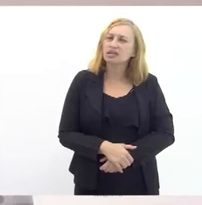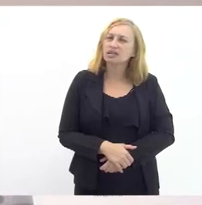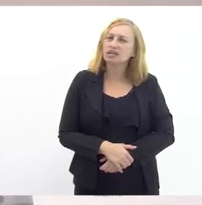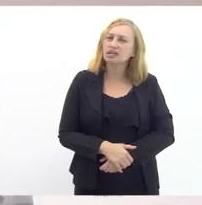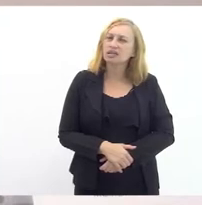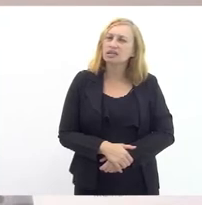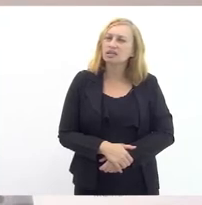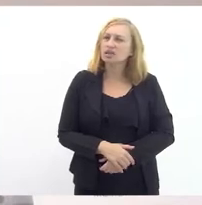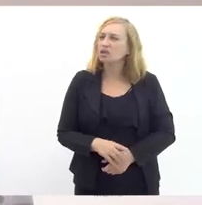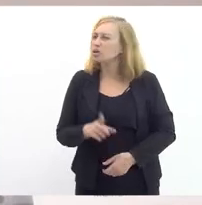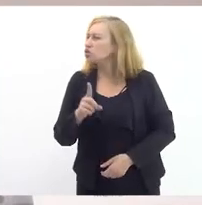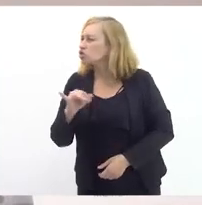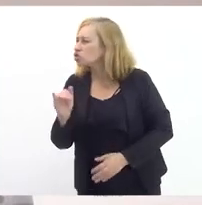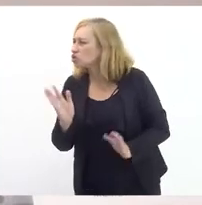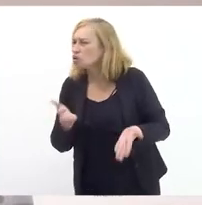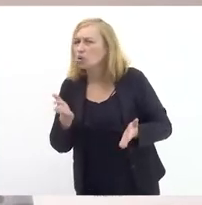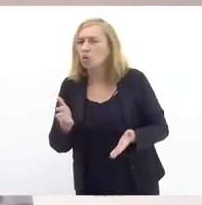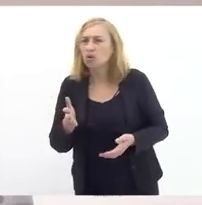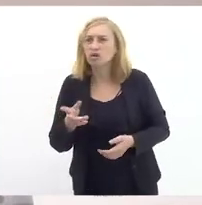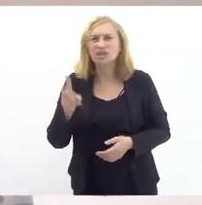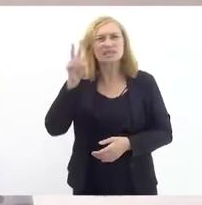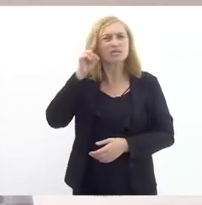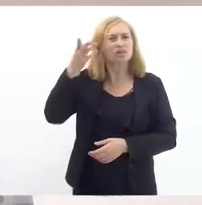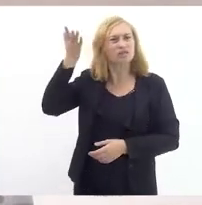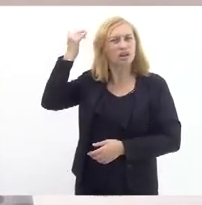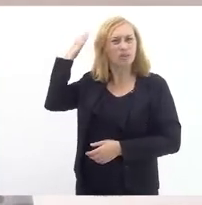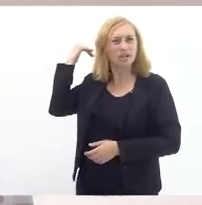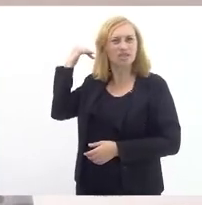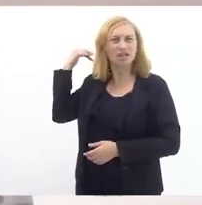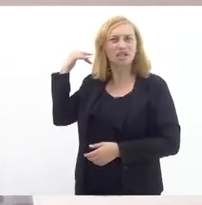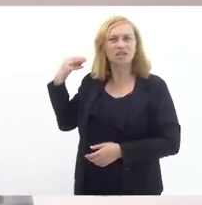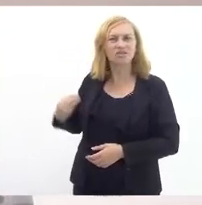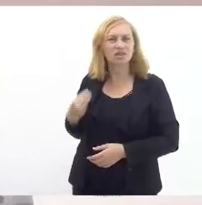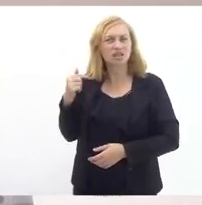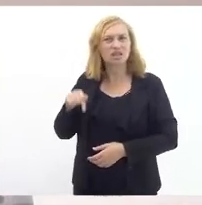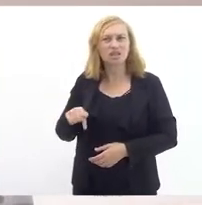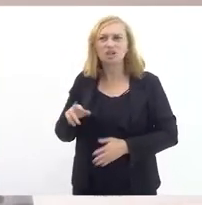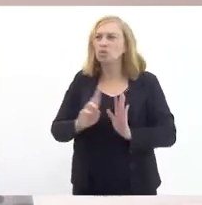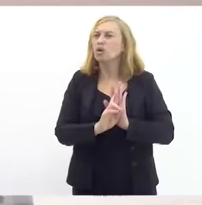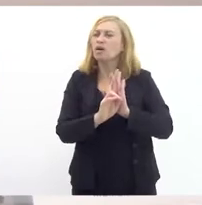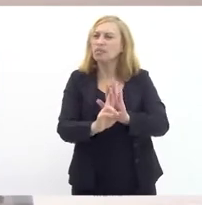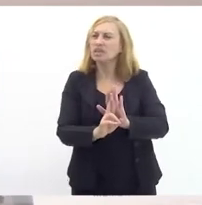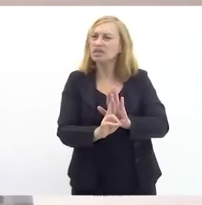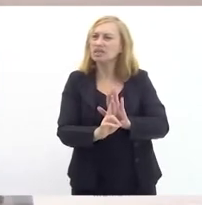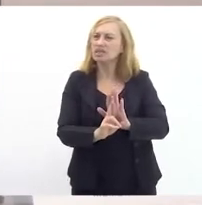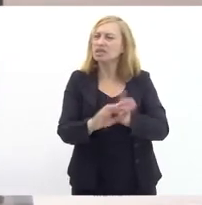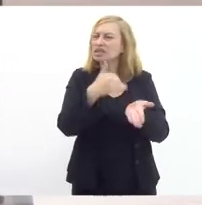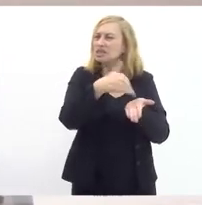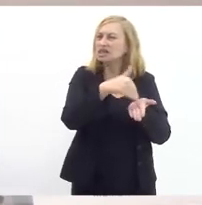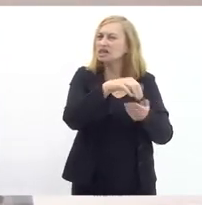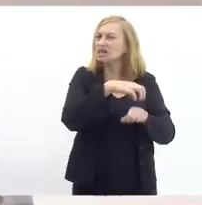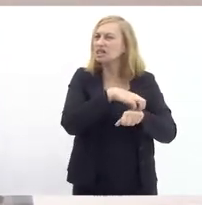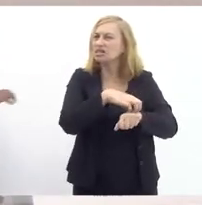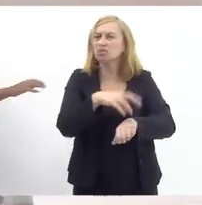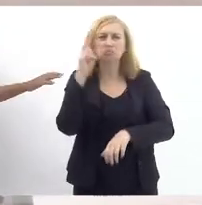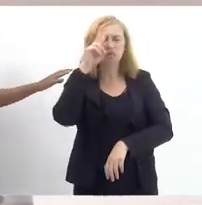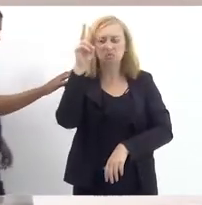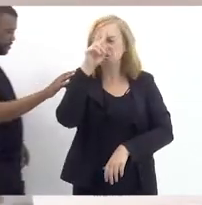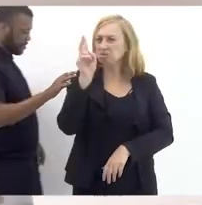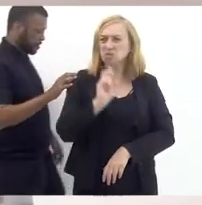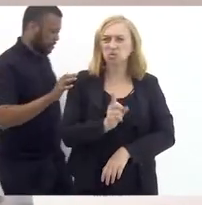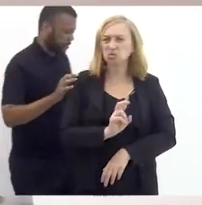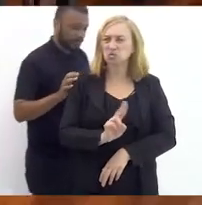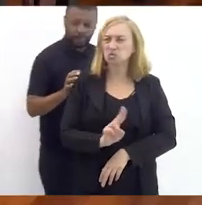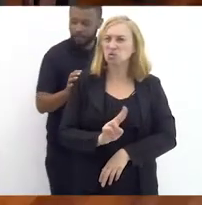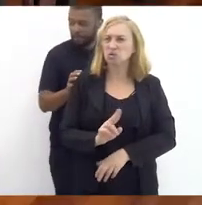não está aqui no dia de hoje. Na segunda-feira passada, um representante da Secretaria de Transporte, não me lembro mais o nome dele,